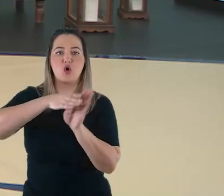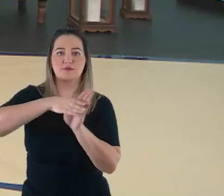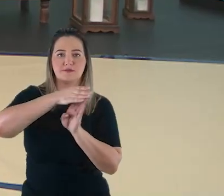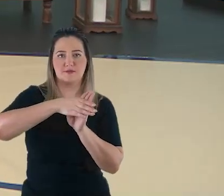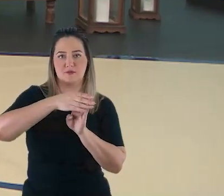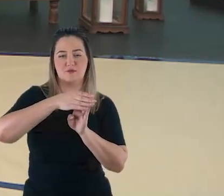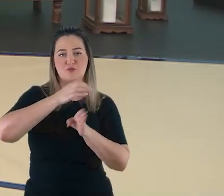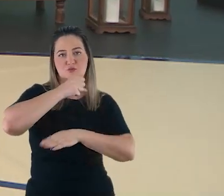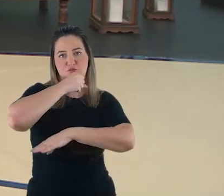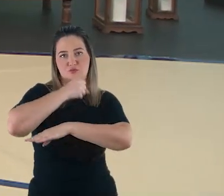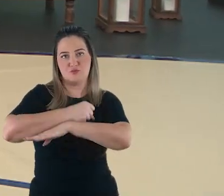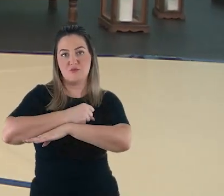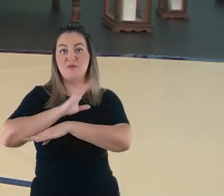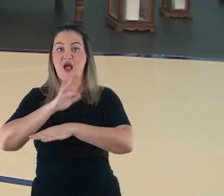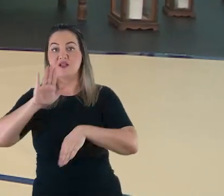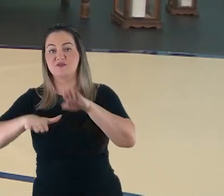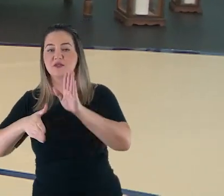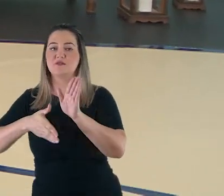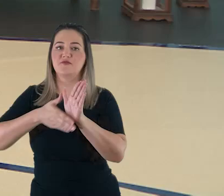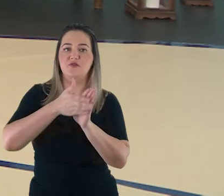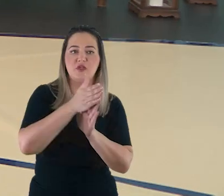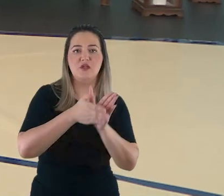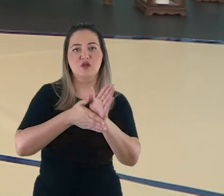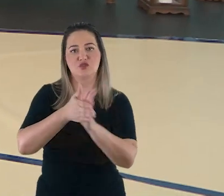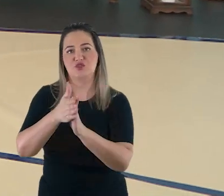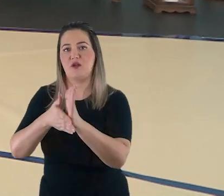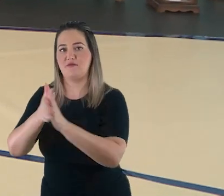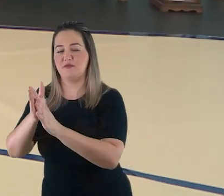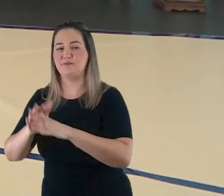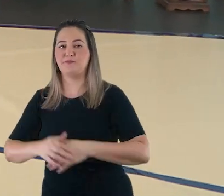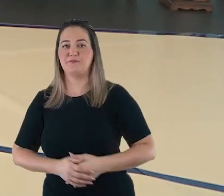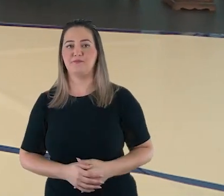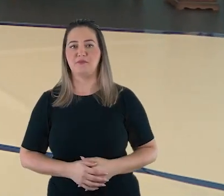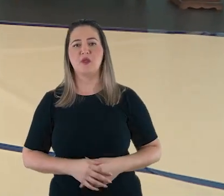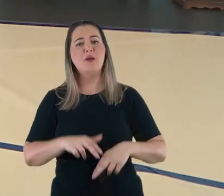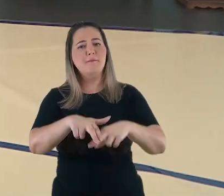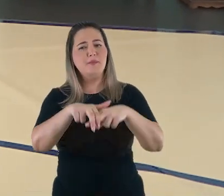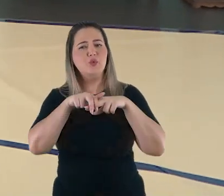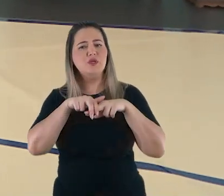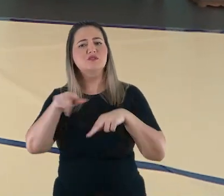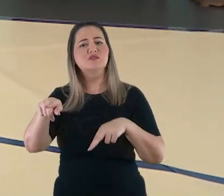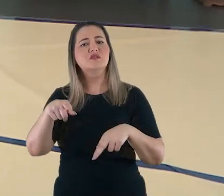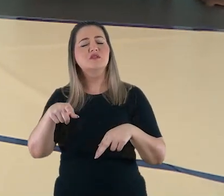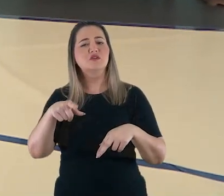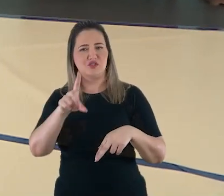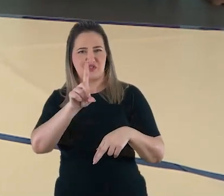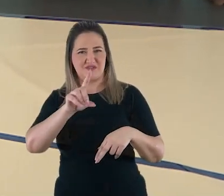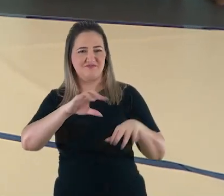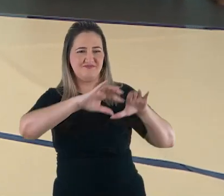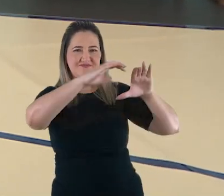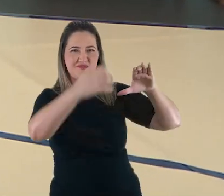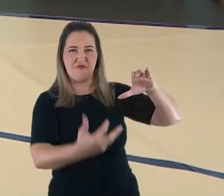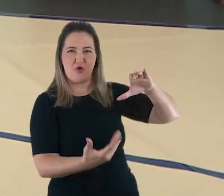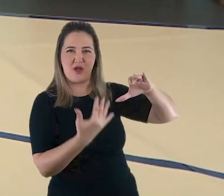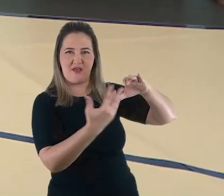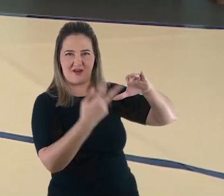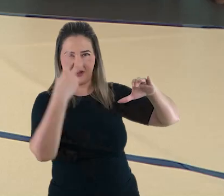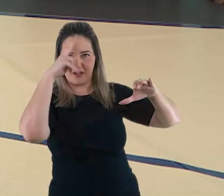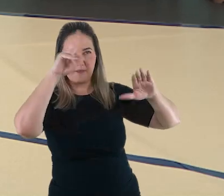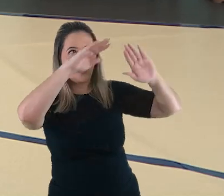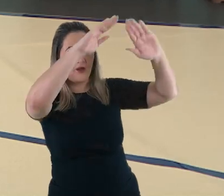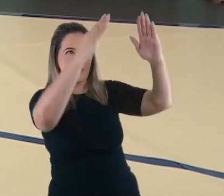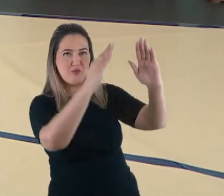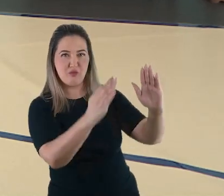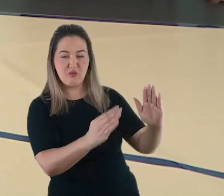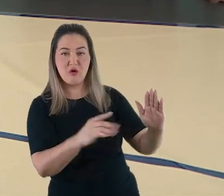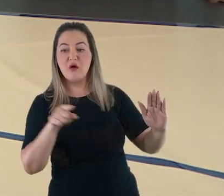Com isso em mente, eu posso levantar duas hipóteses para a ausência de Daniel no episódio do capítulo 3. Em primeiro lugar, podemos supor que